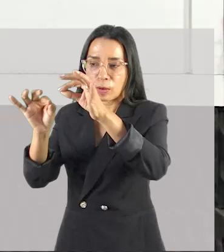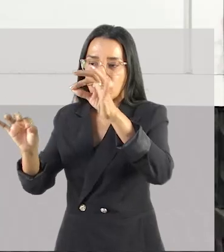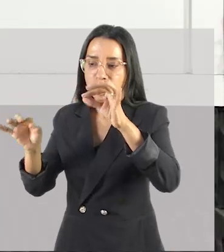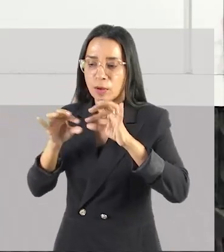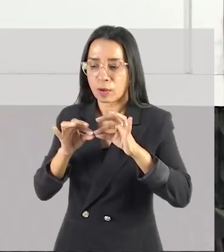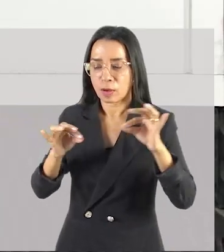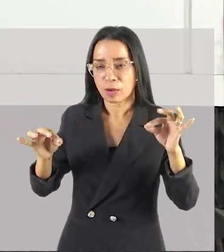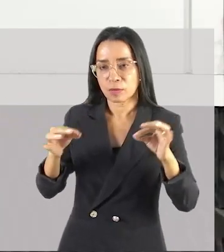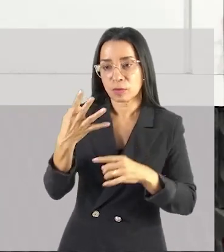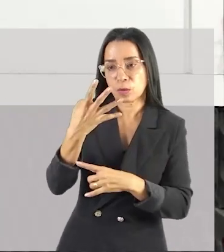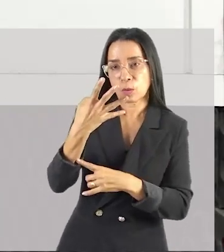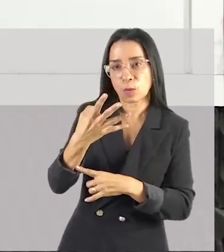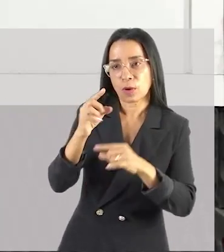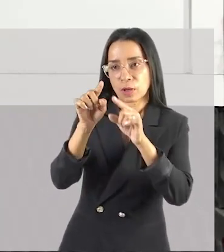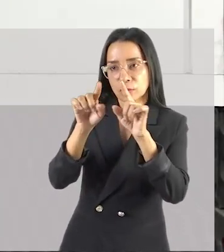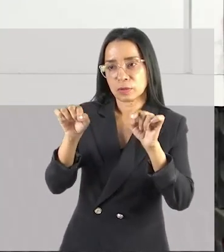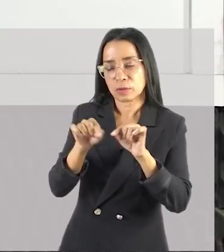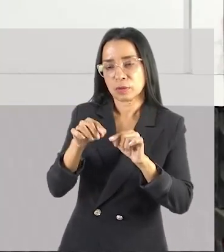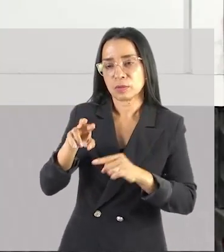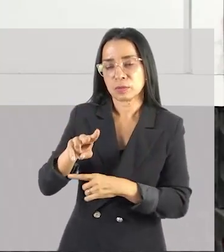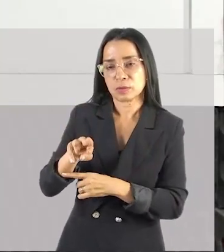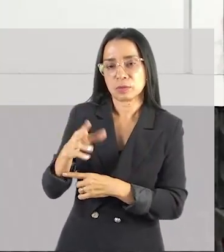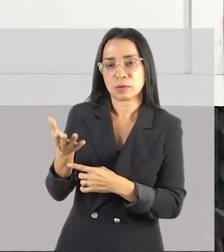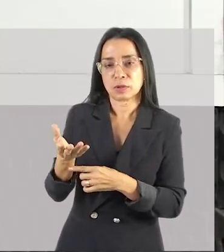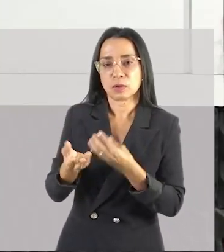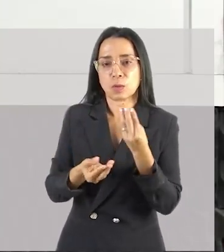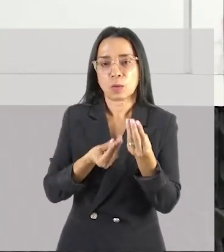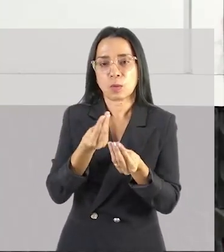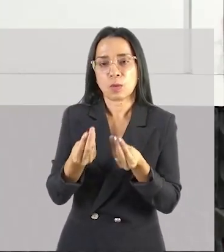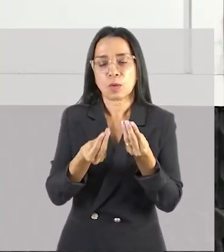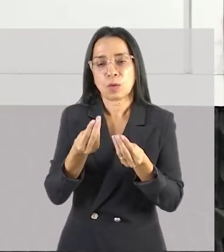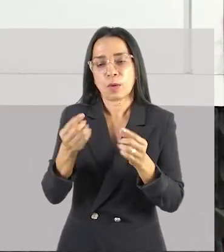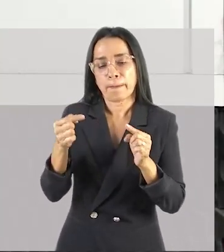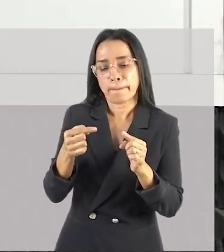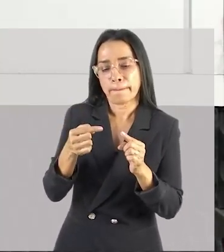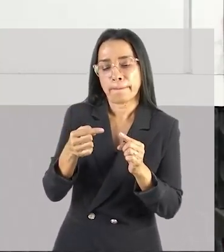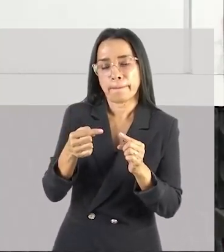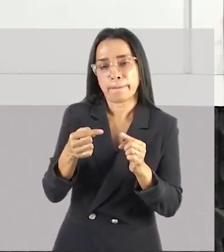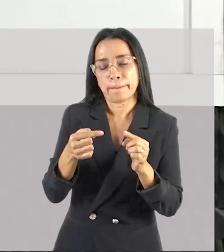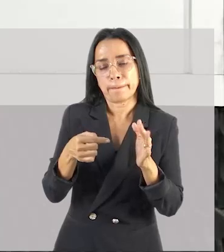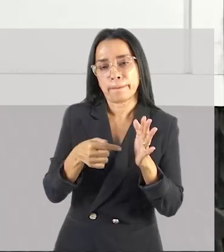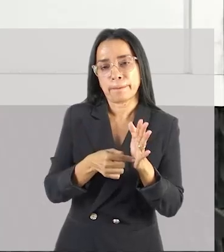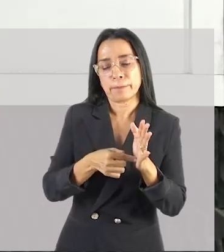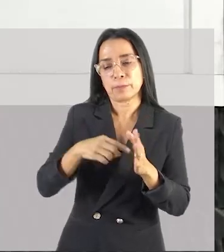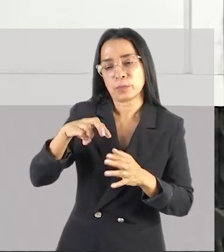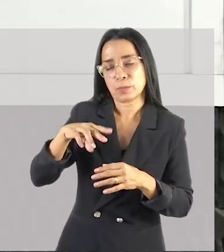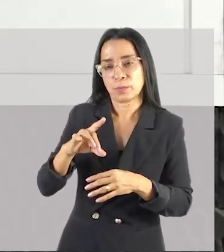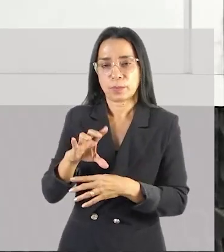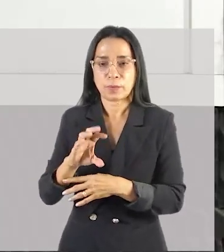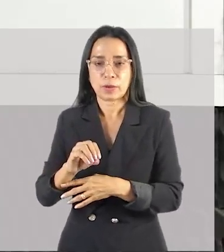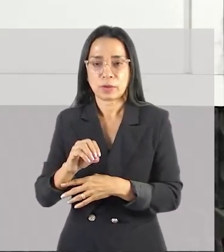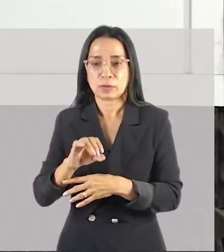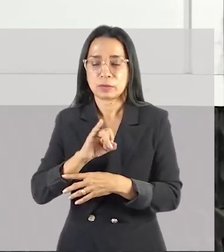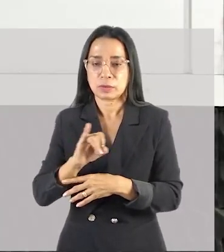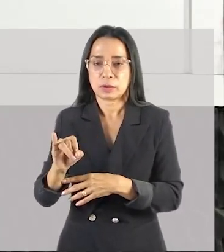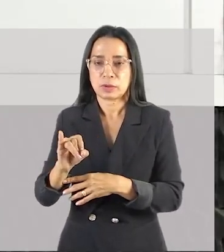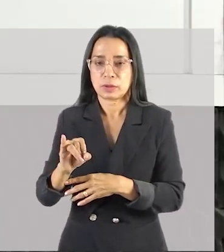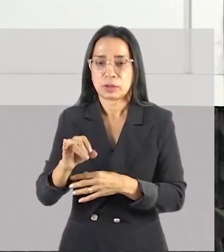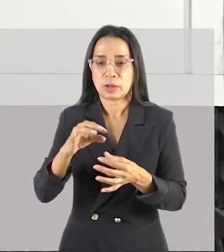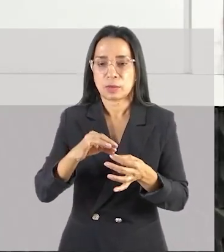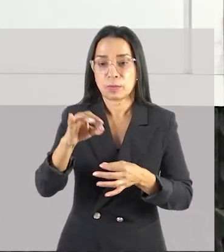também equiláteros iguais. Como isso aqui é ponto médio, turma, olha, se cada lado mede